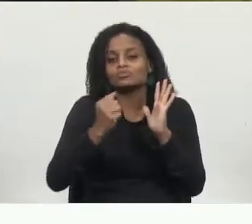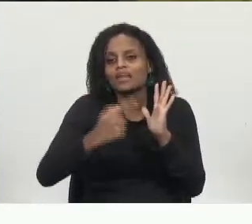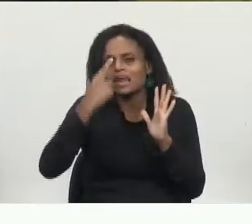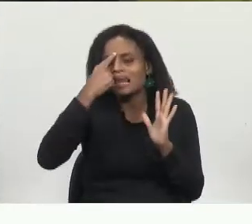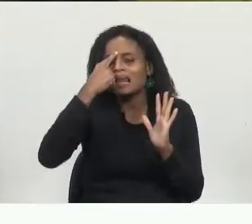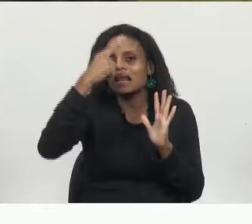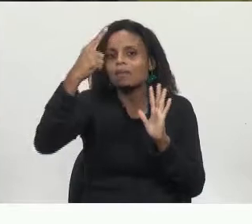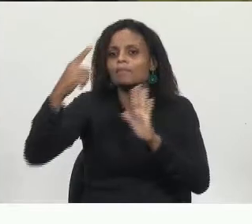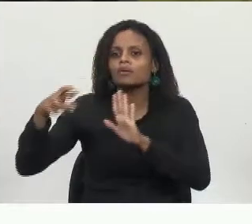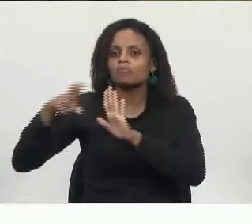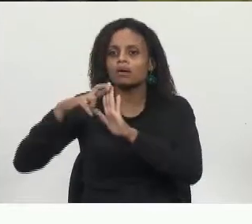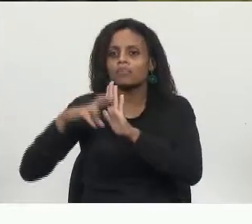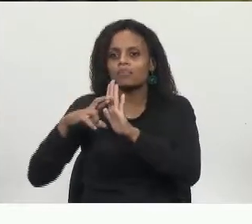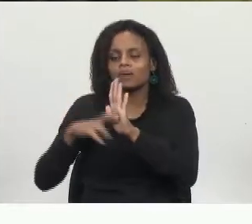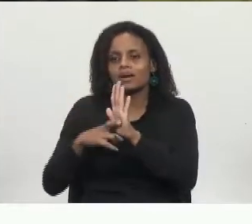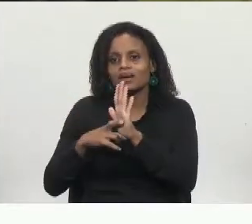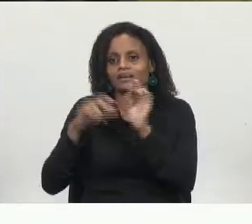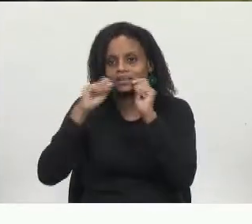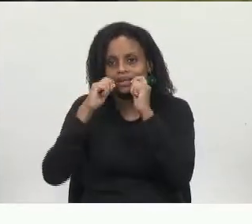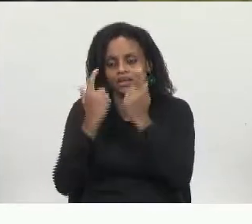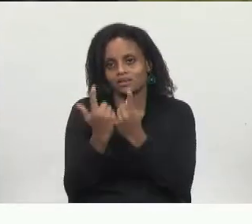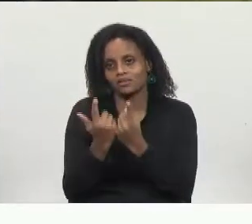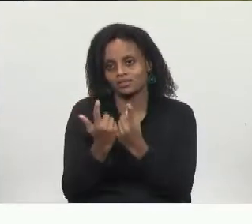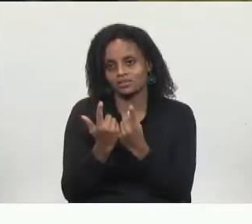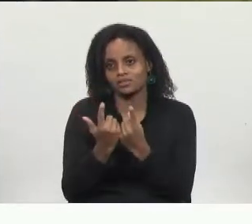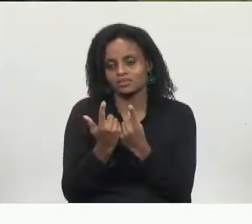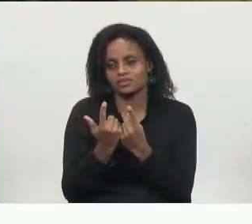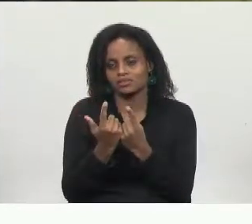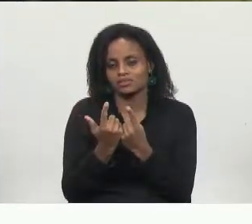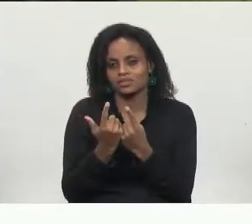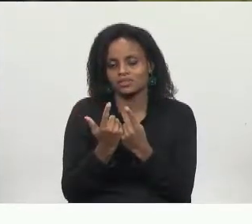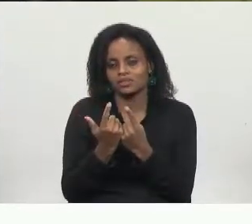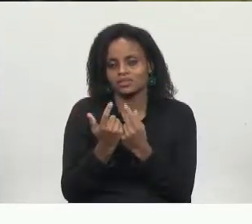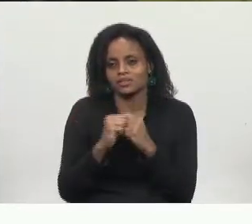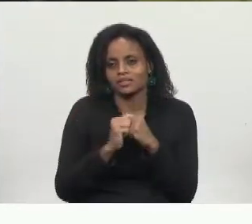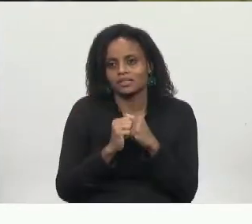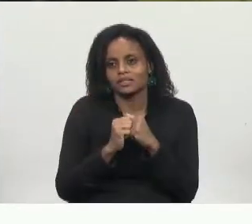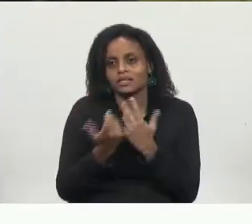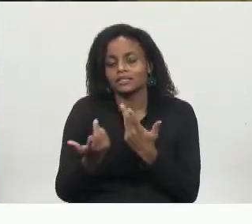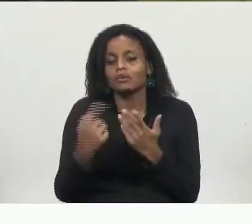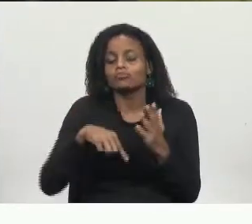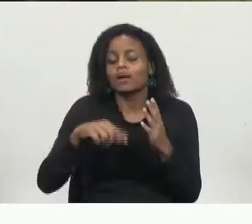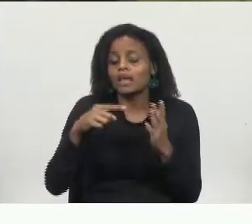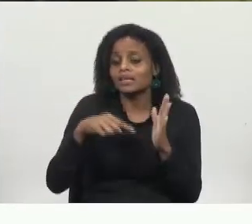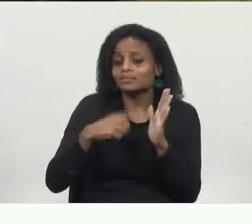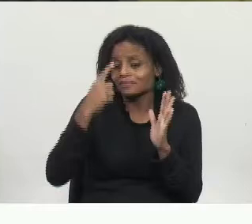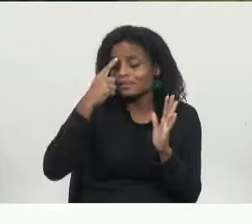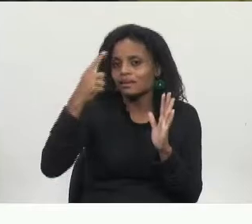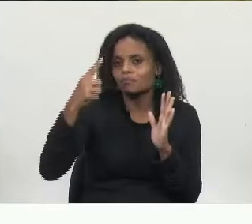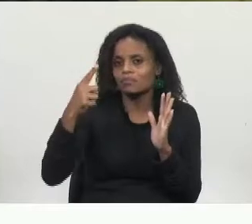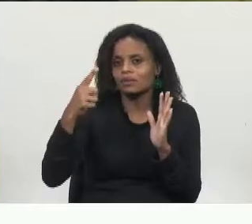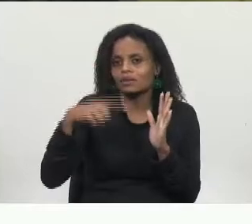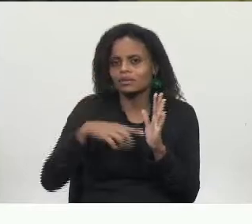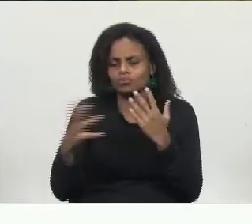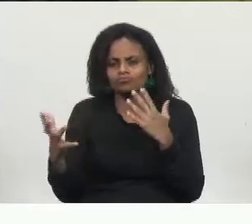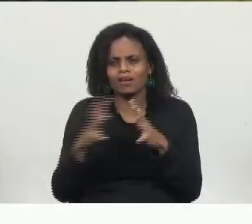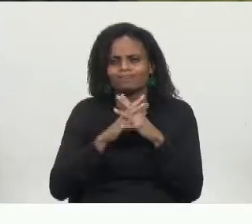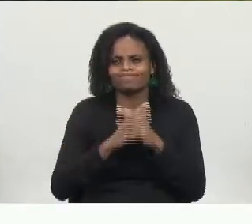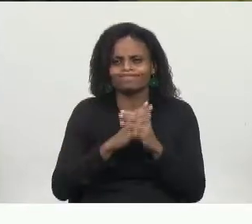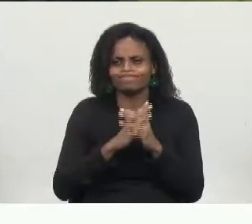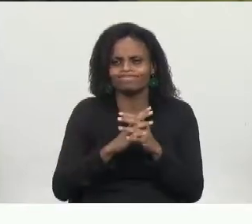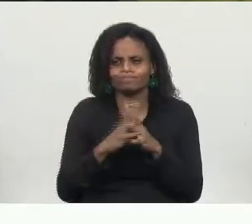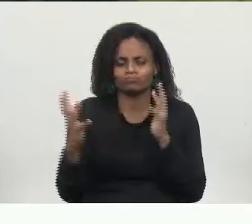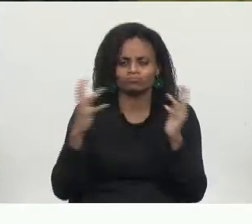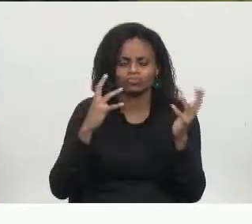impostas pelo regimento, ela joga as vedações, né, do regimento em vigor, e então está meio confusa essa